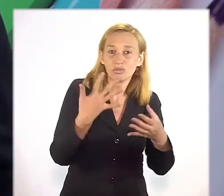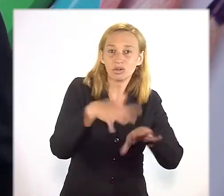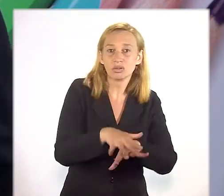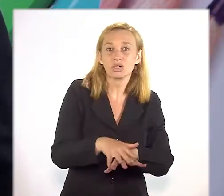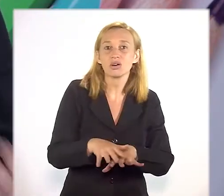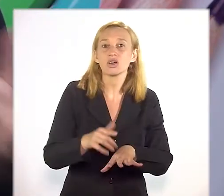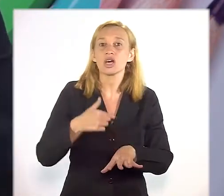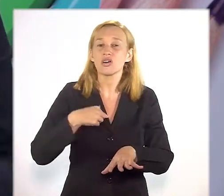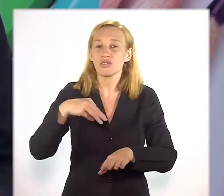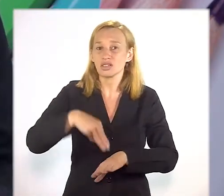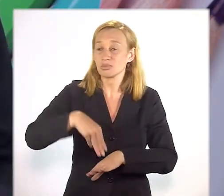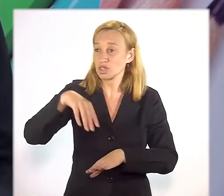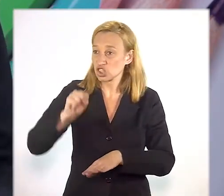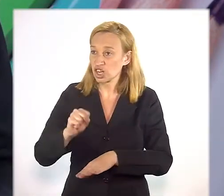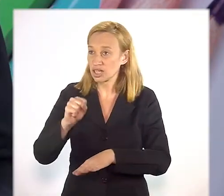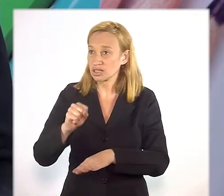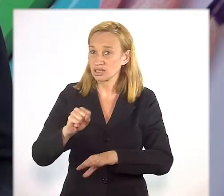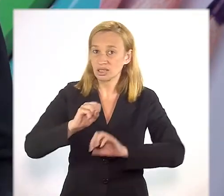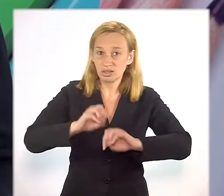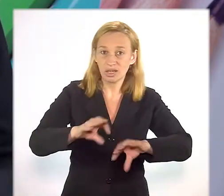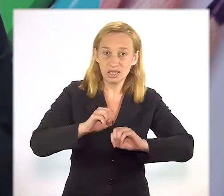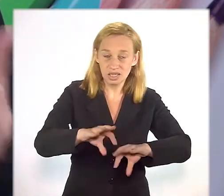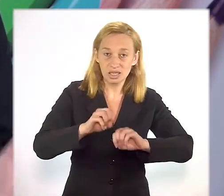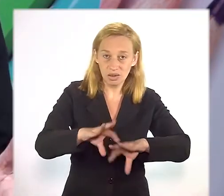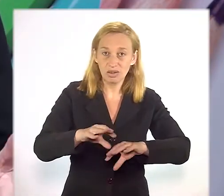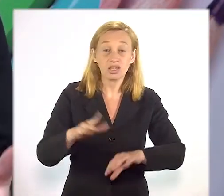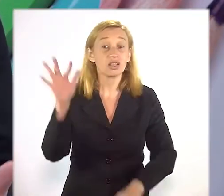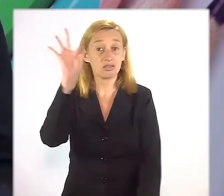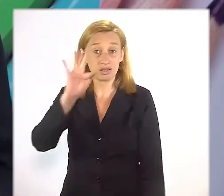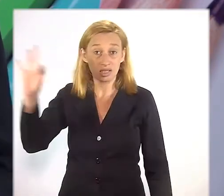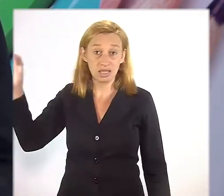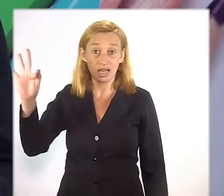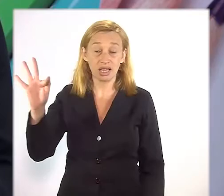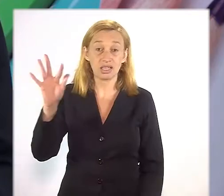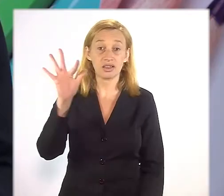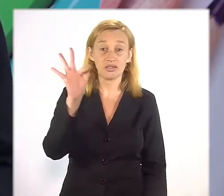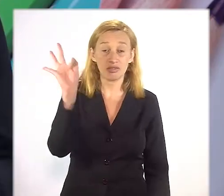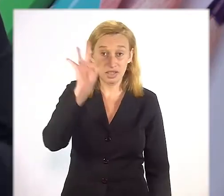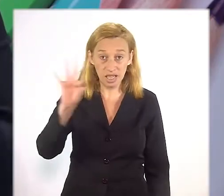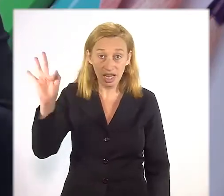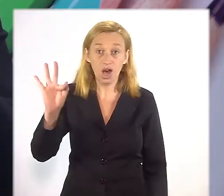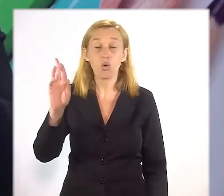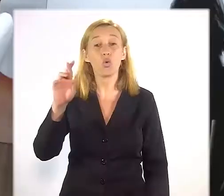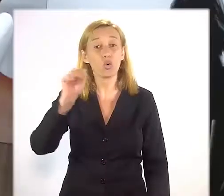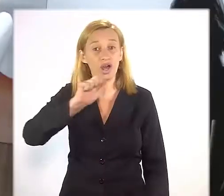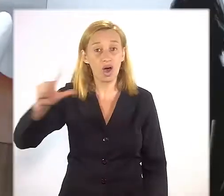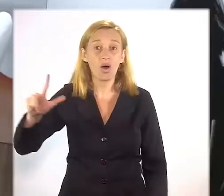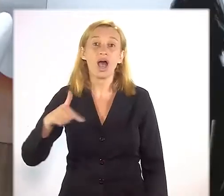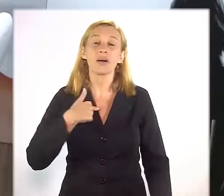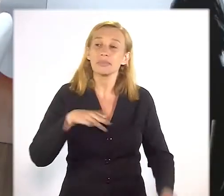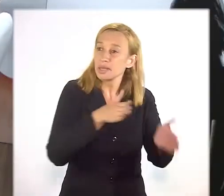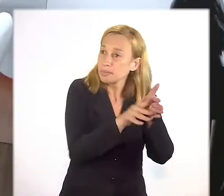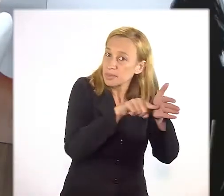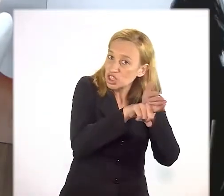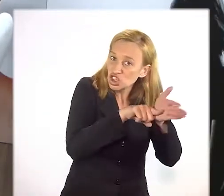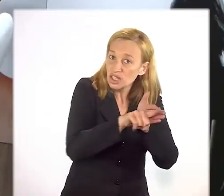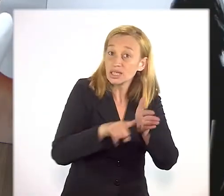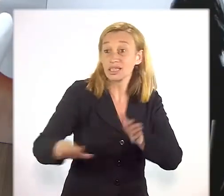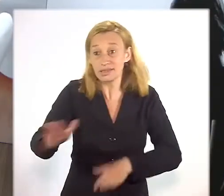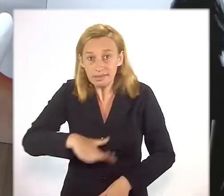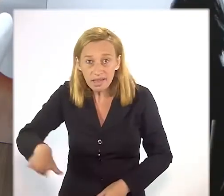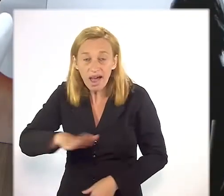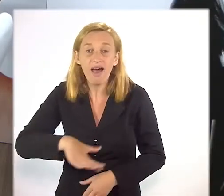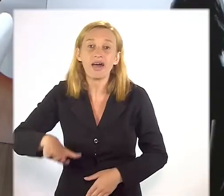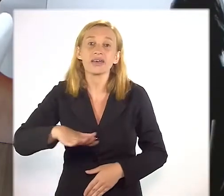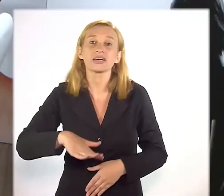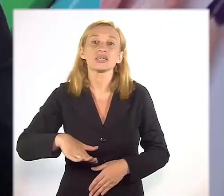fala em inclusão, inclusive eu faço mestrado em educação na Universidade Rural, Federal Rural, e a minha pesquisa